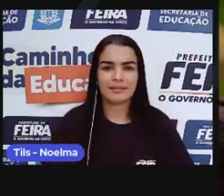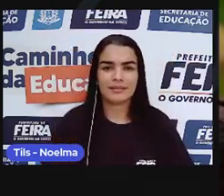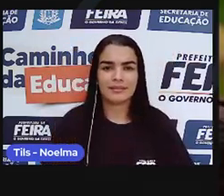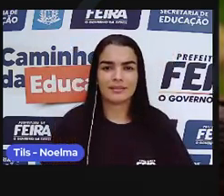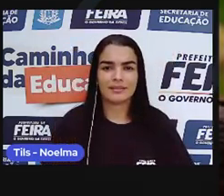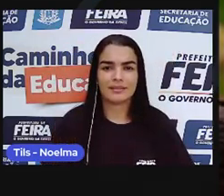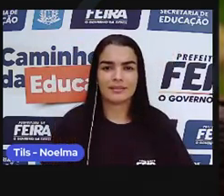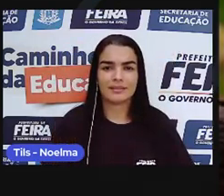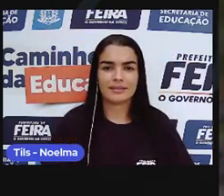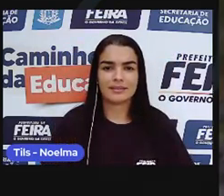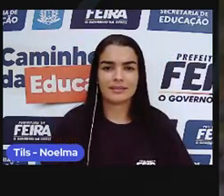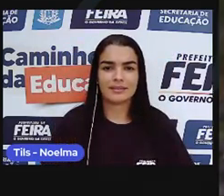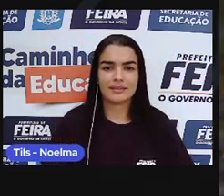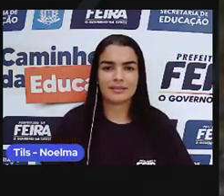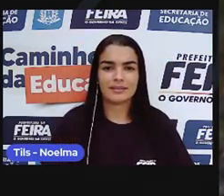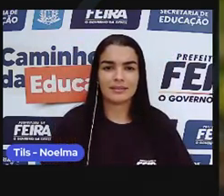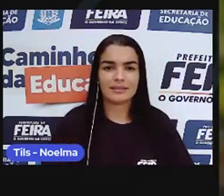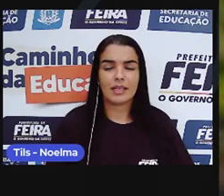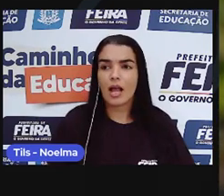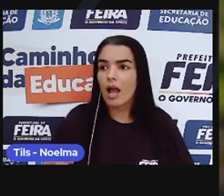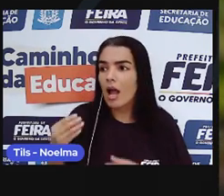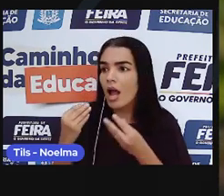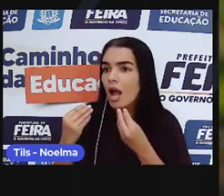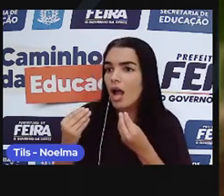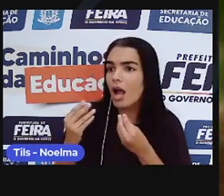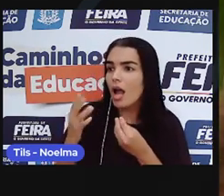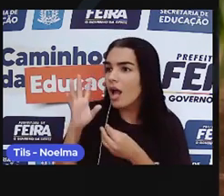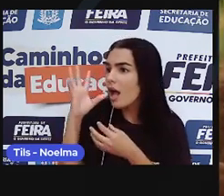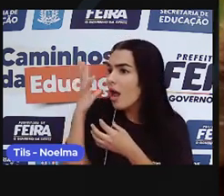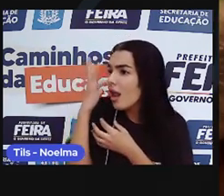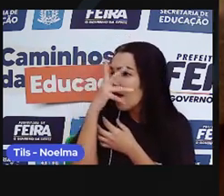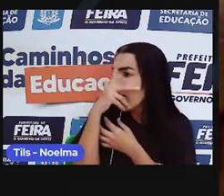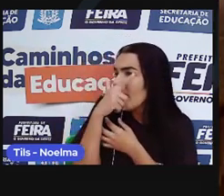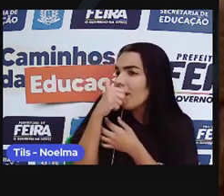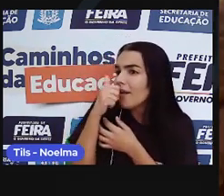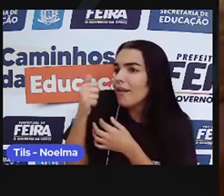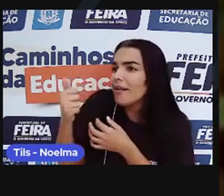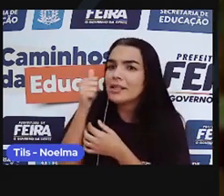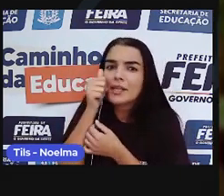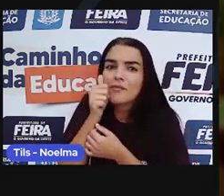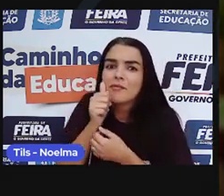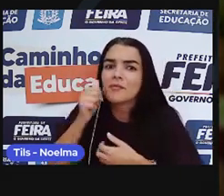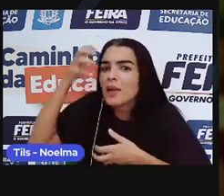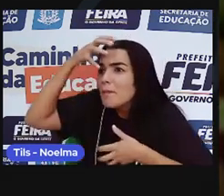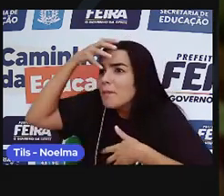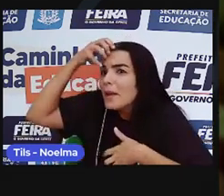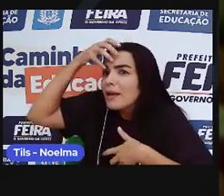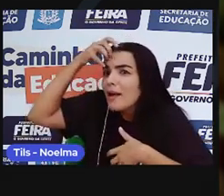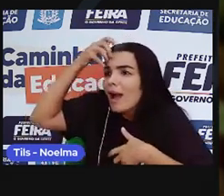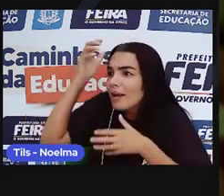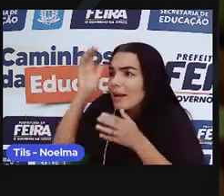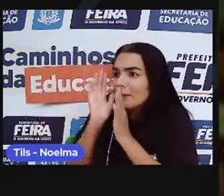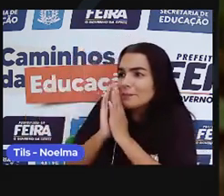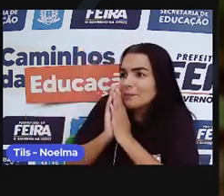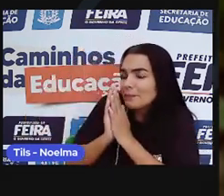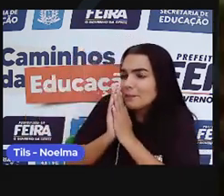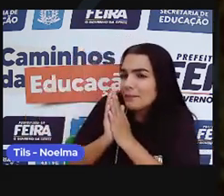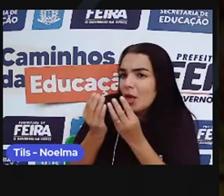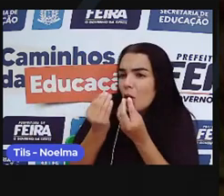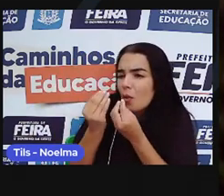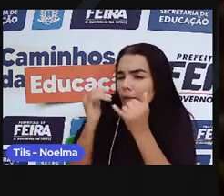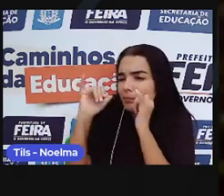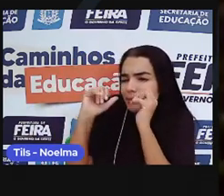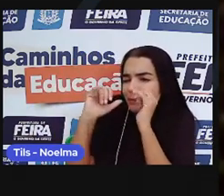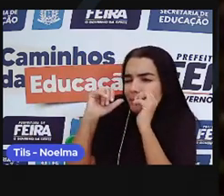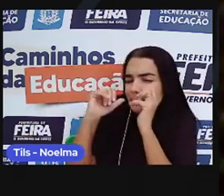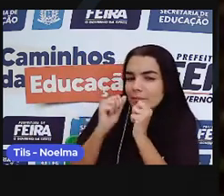De onde surgiu essa deusa? E para conquistar essa macaquinha, ele vai ter que